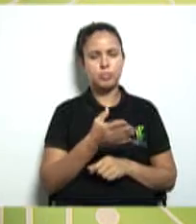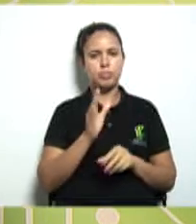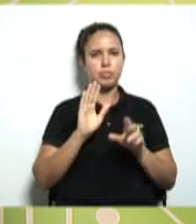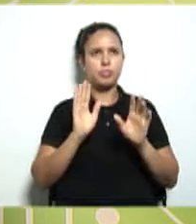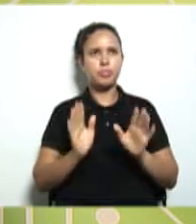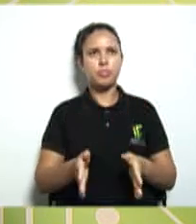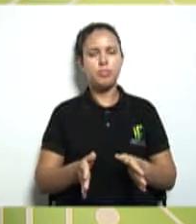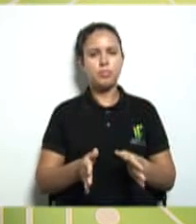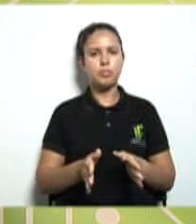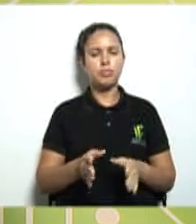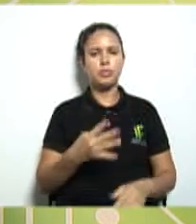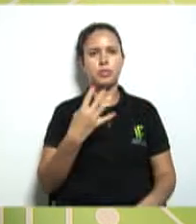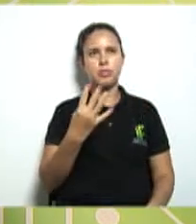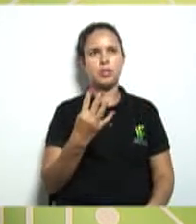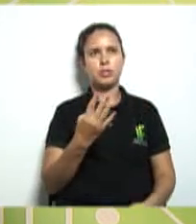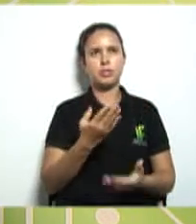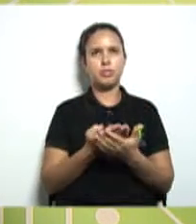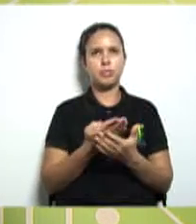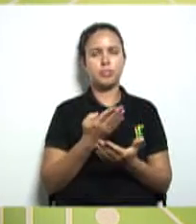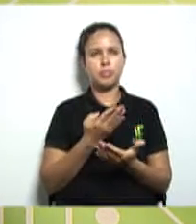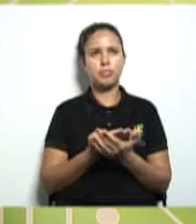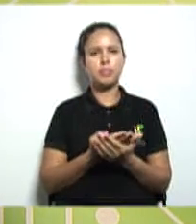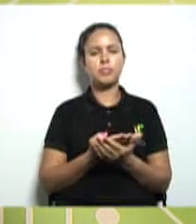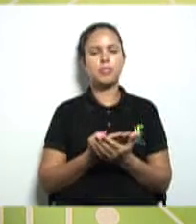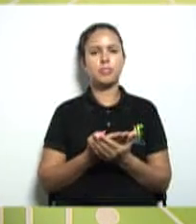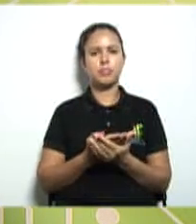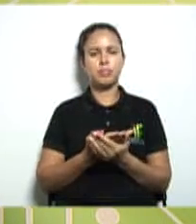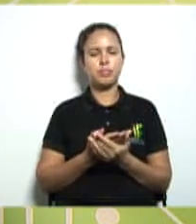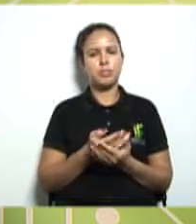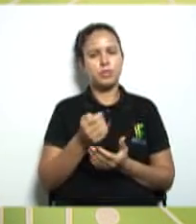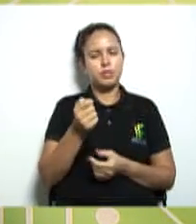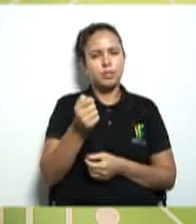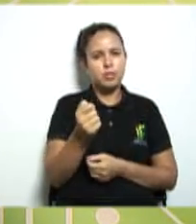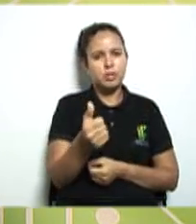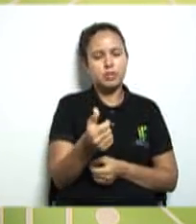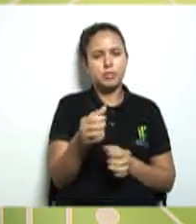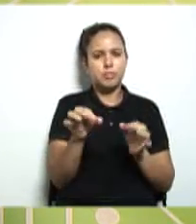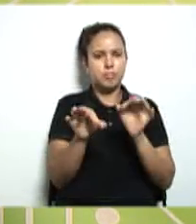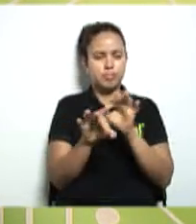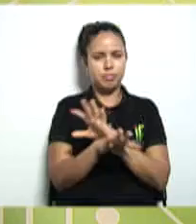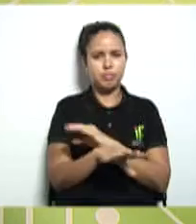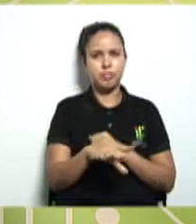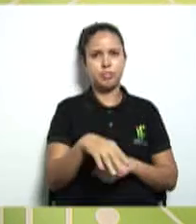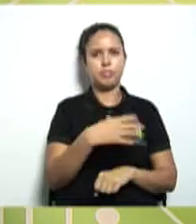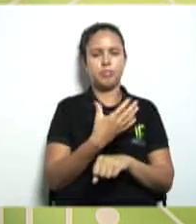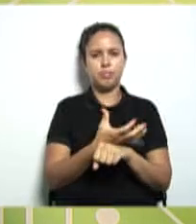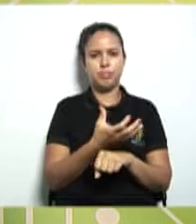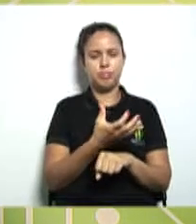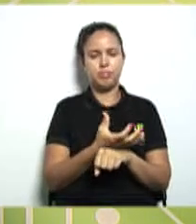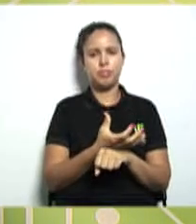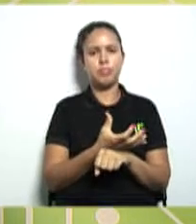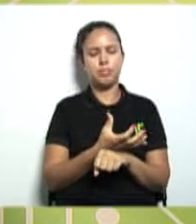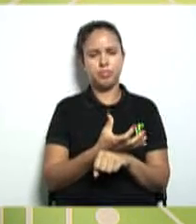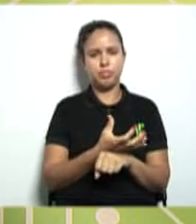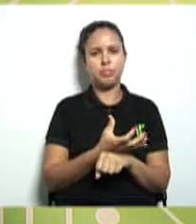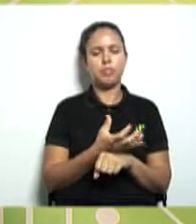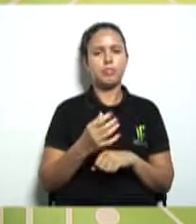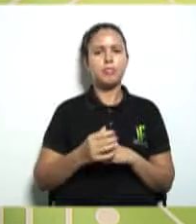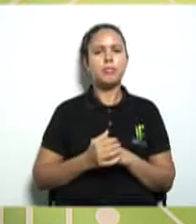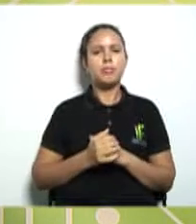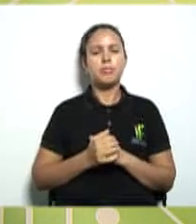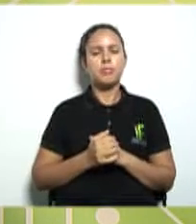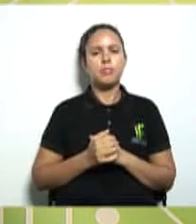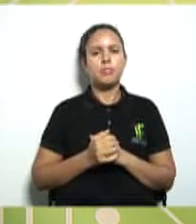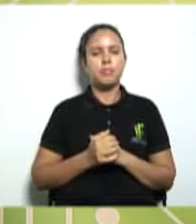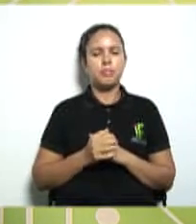final da nossa 4ª aula, já estamos a um passo para concluir a nossa disciplina no caso aqui, né?